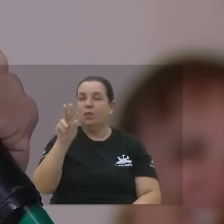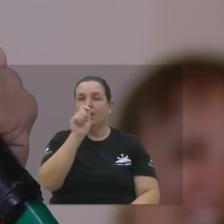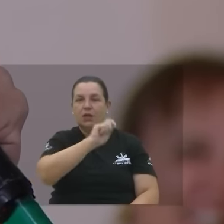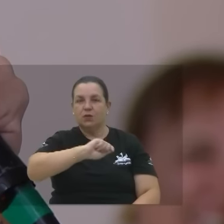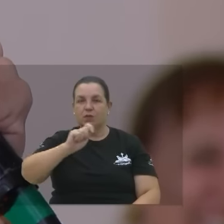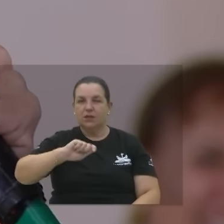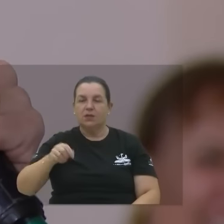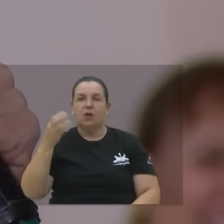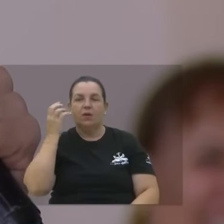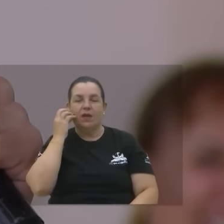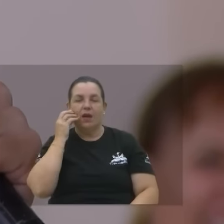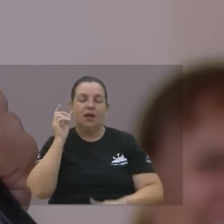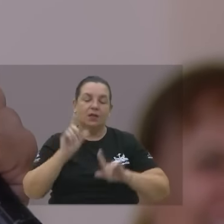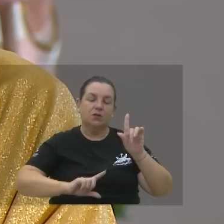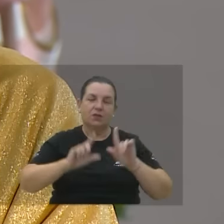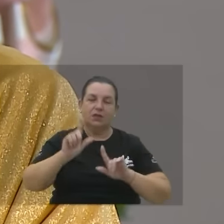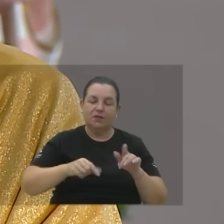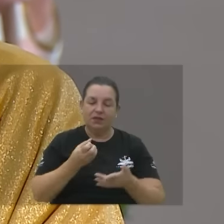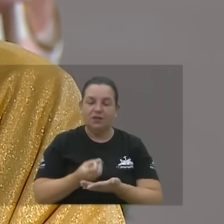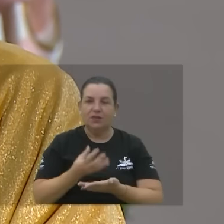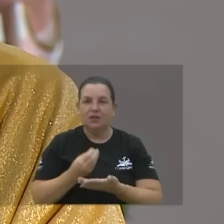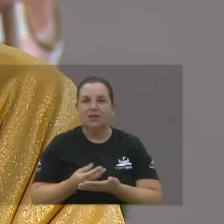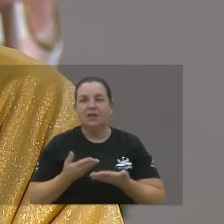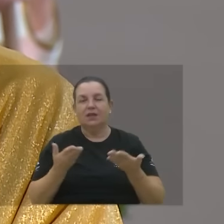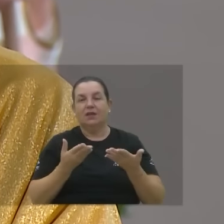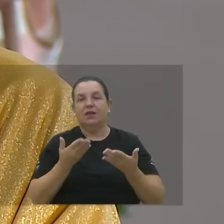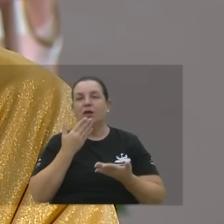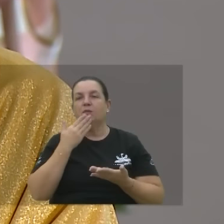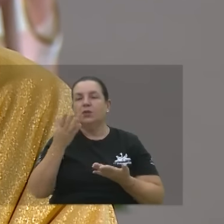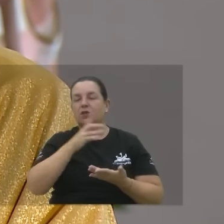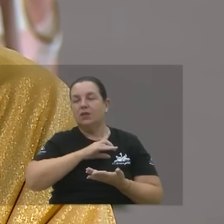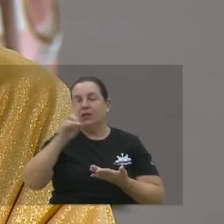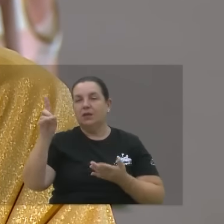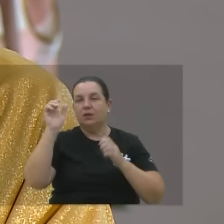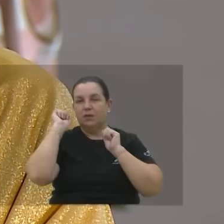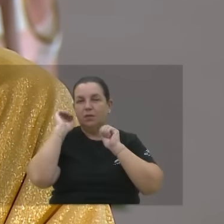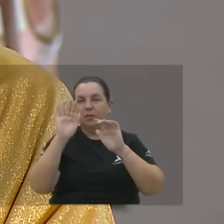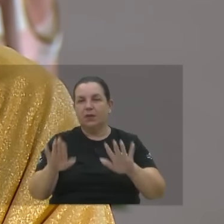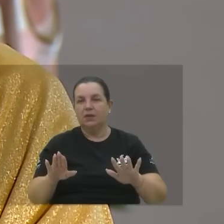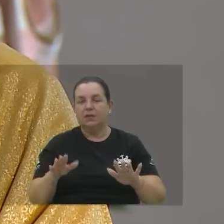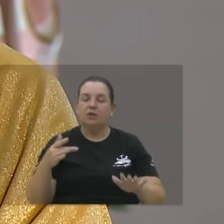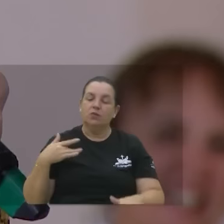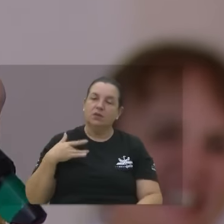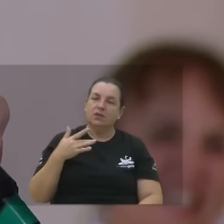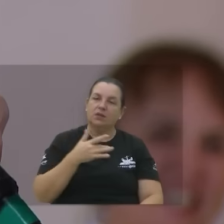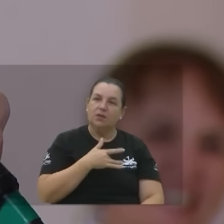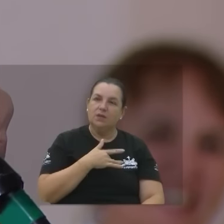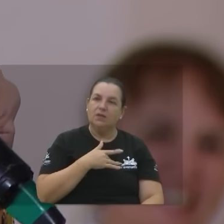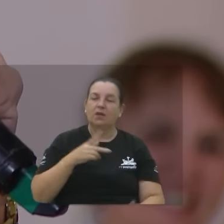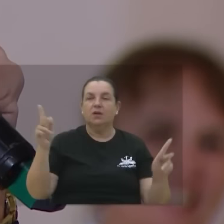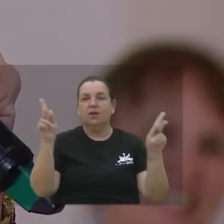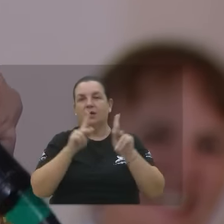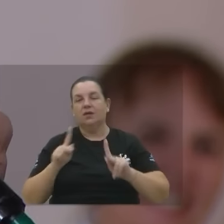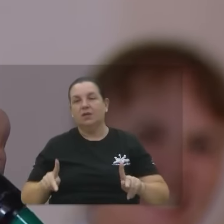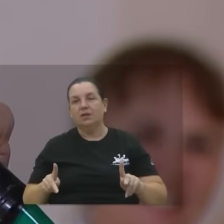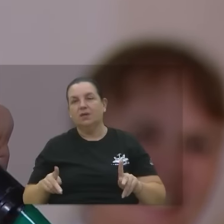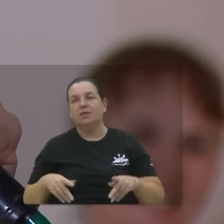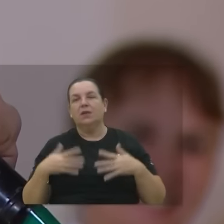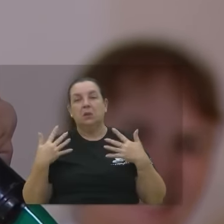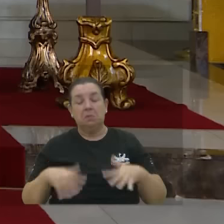da rádio, da TV Evangelizar, queremos pedir a Deus bênçãos de saúde, paz e